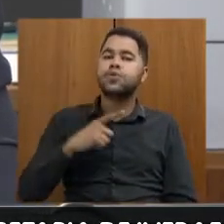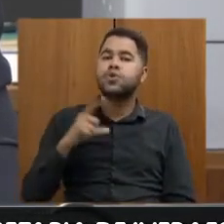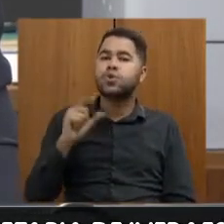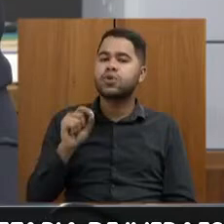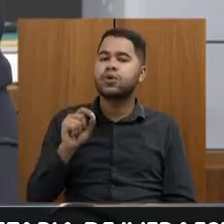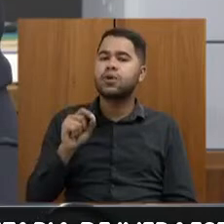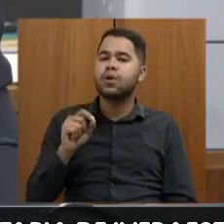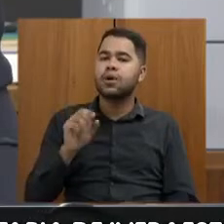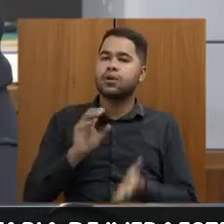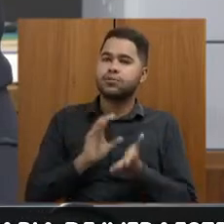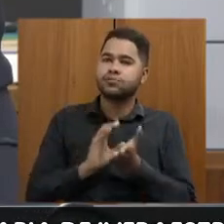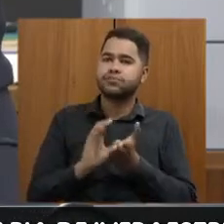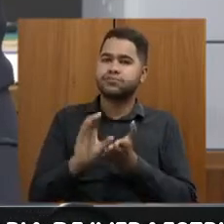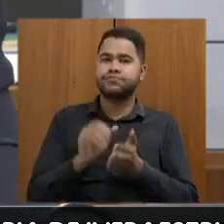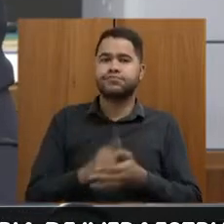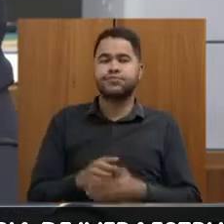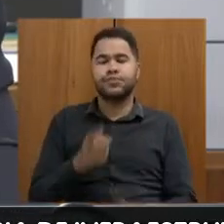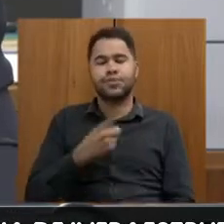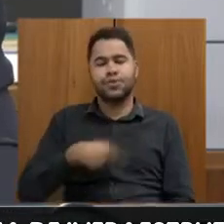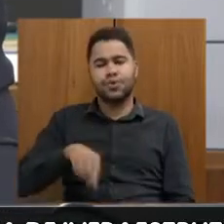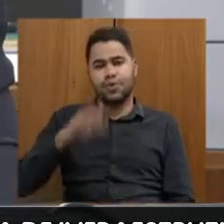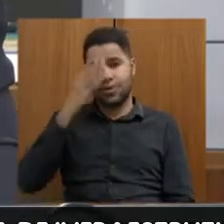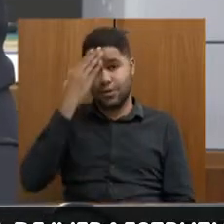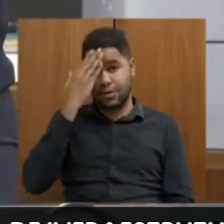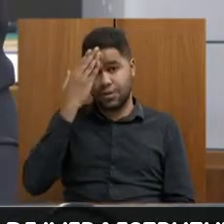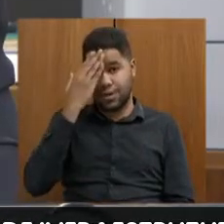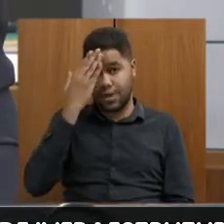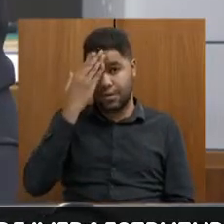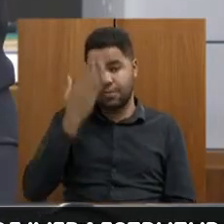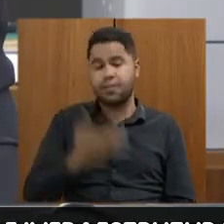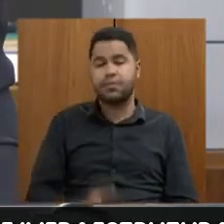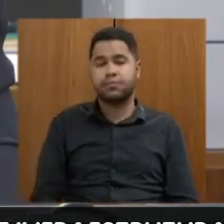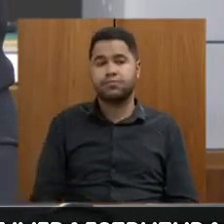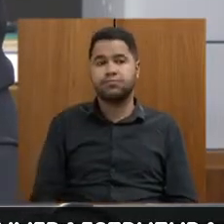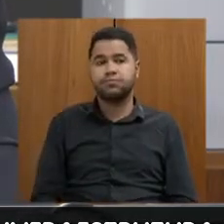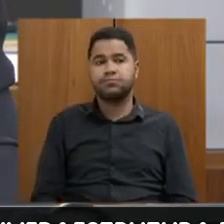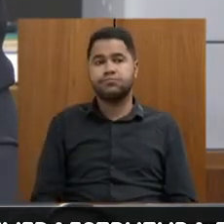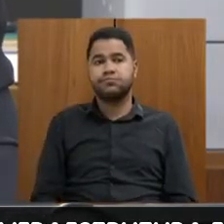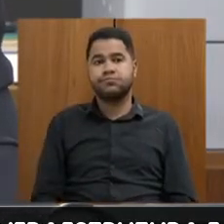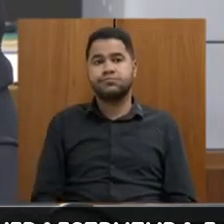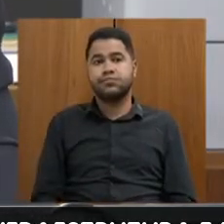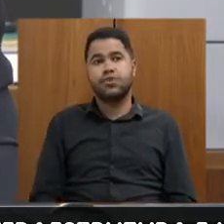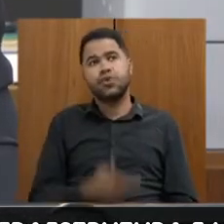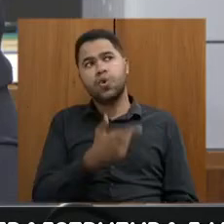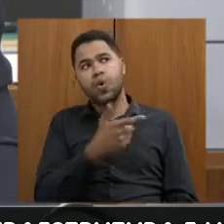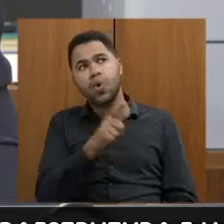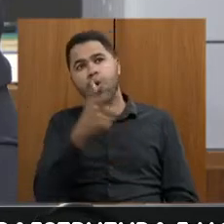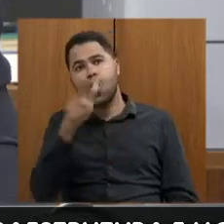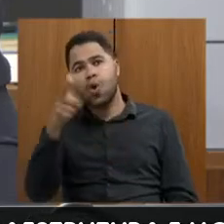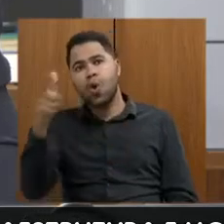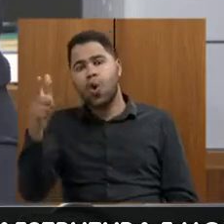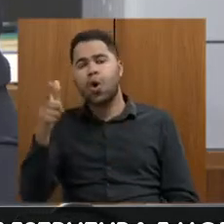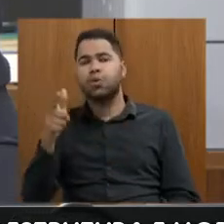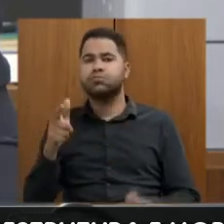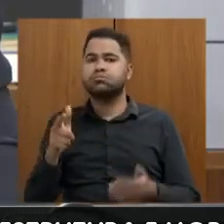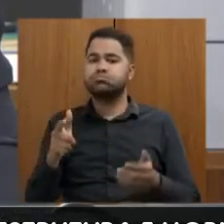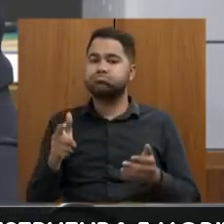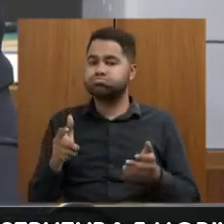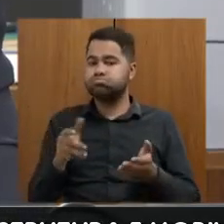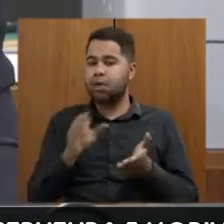esses investimentos nós sabemos e que muitos outros investimentos